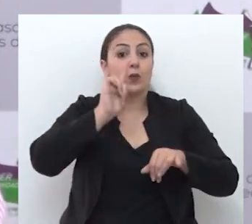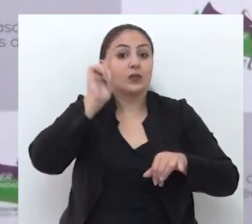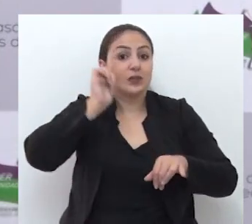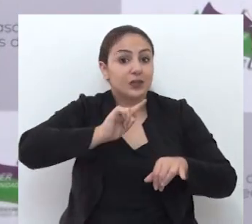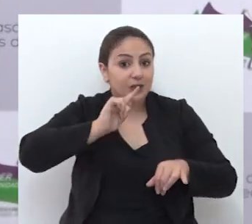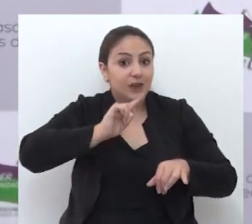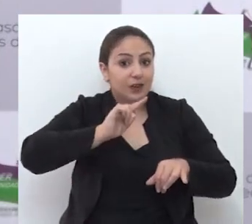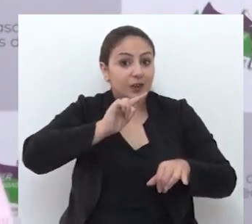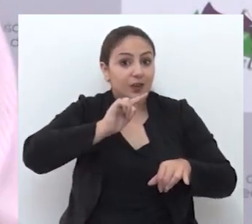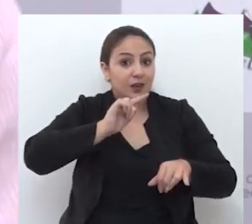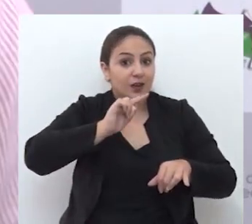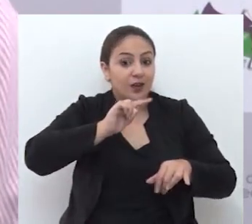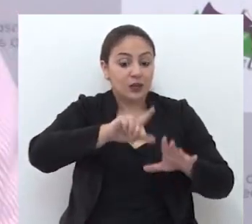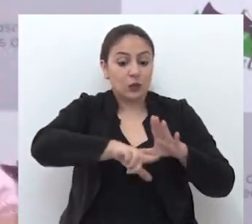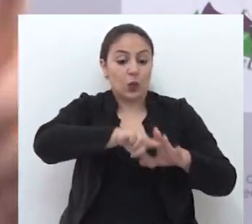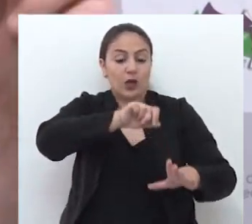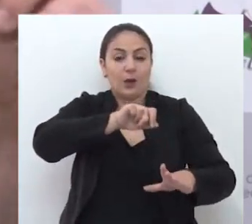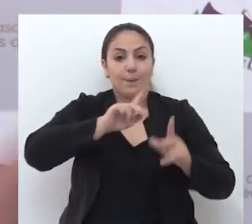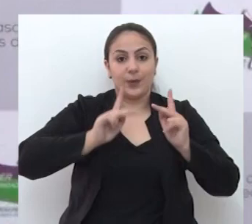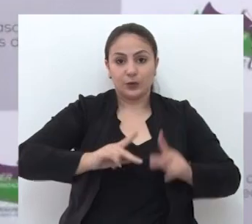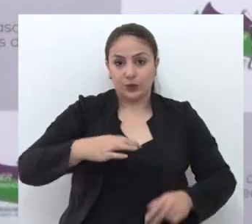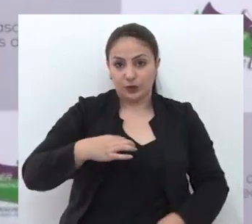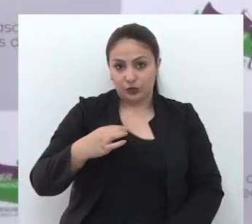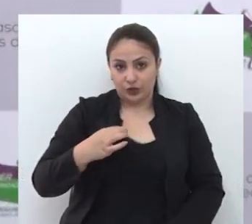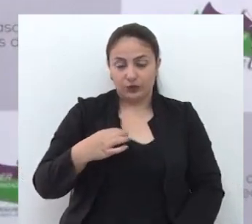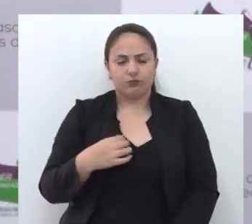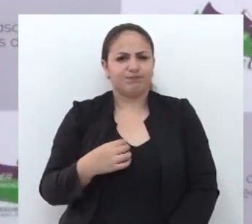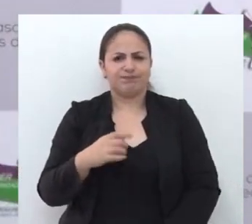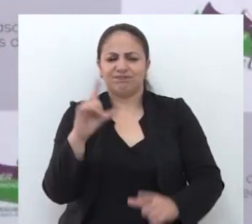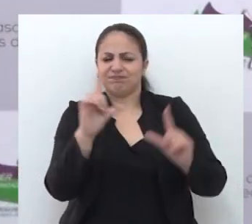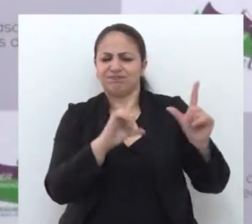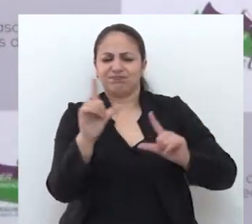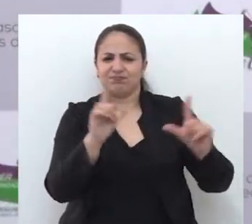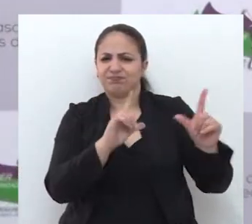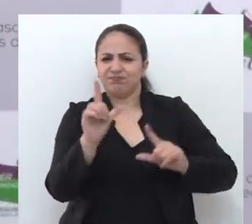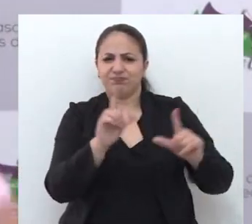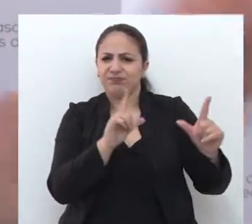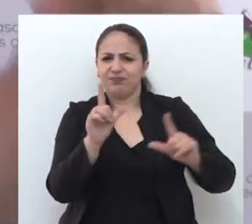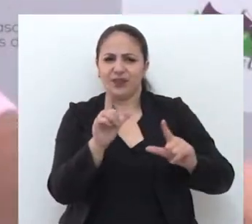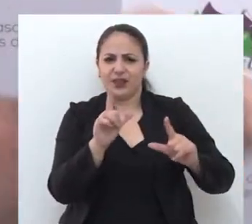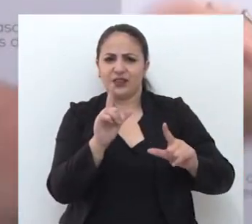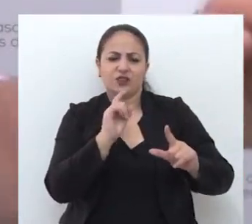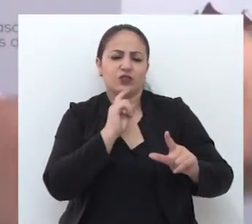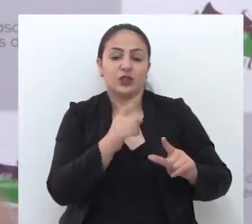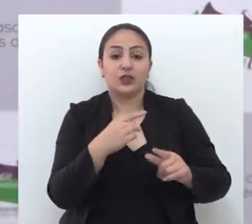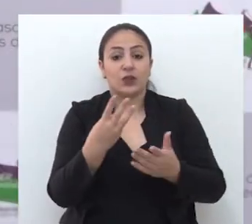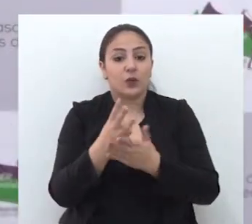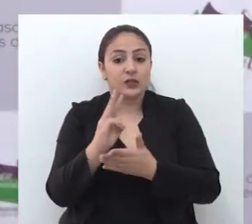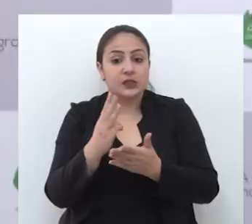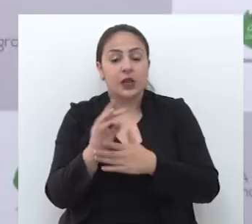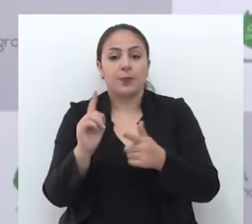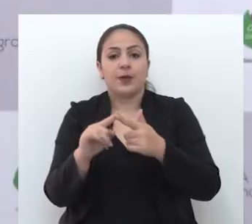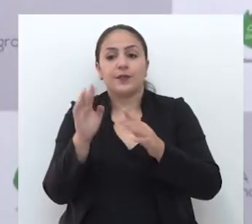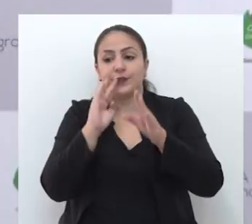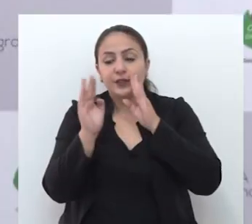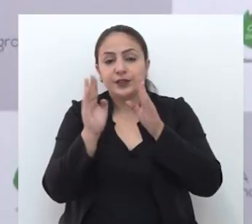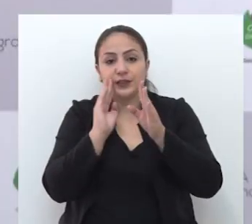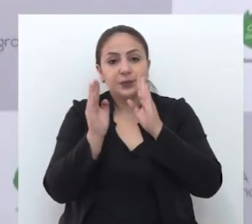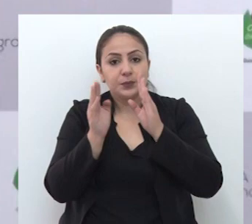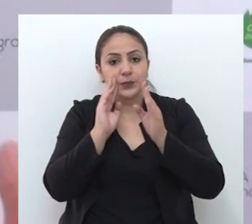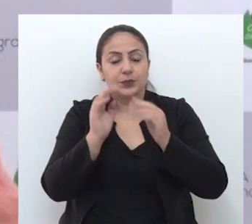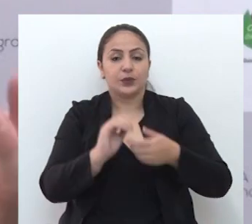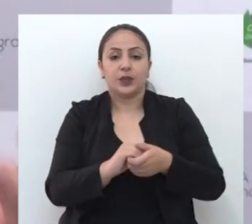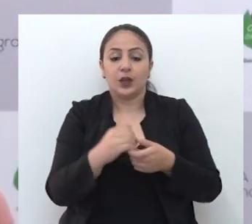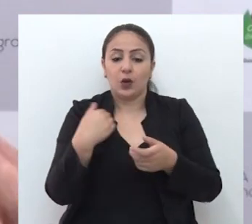se eleger. Televisão não elege mais ninguém, nós temos o WhatsApp, nós temos o Facebook, foi o que aconteceu com o Bolsonaro. Hoje nós